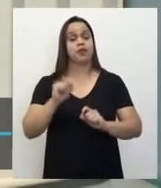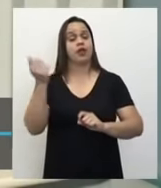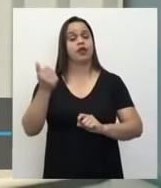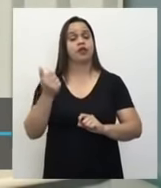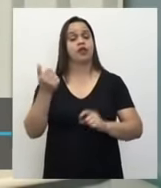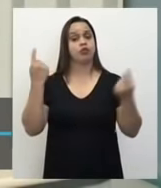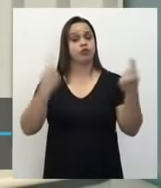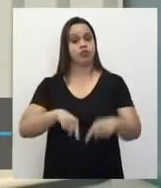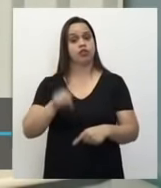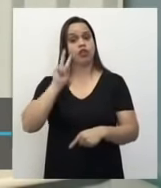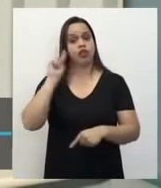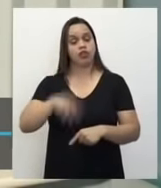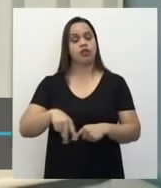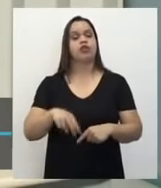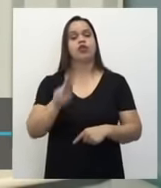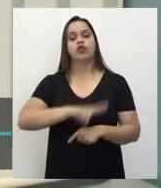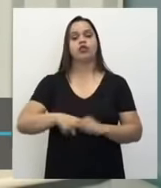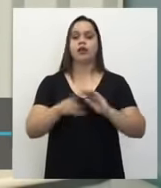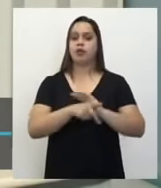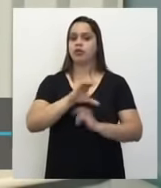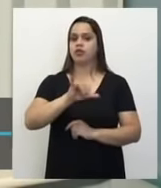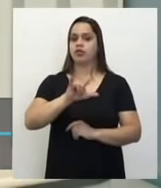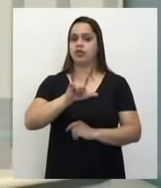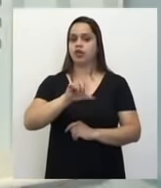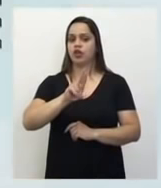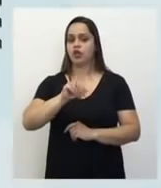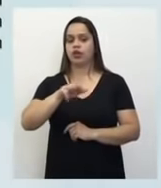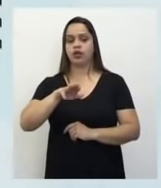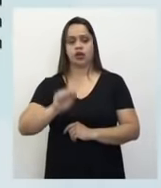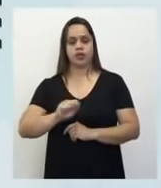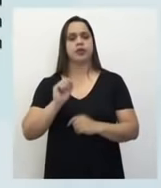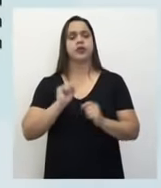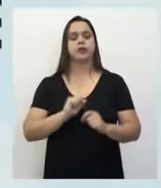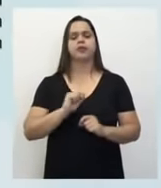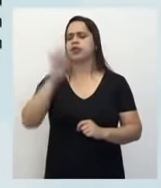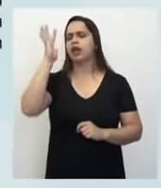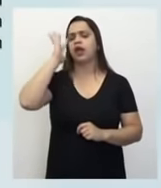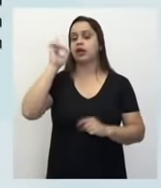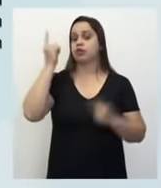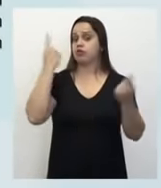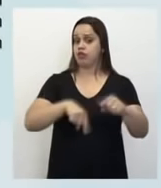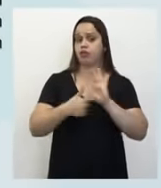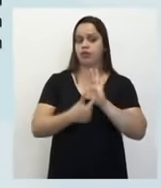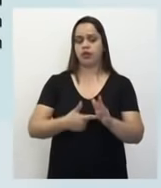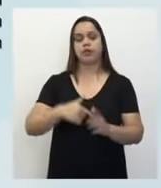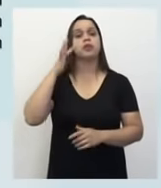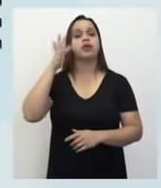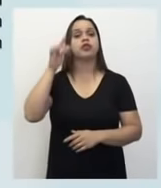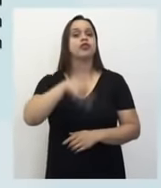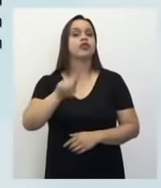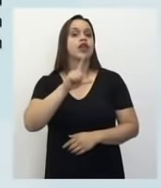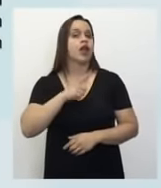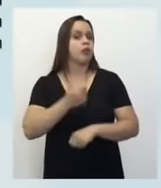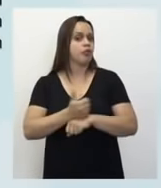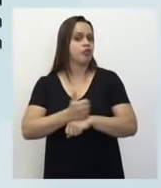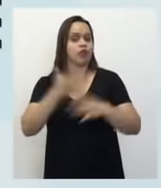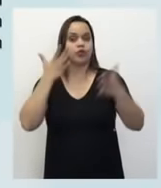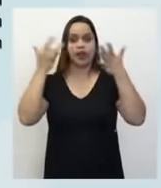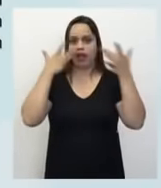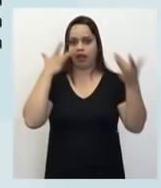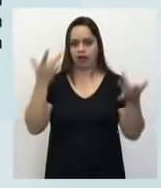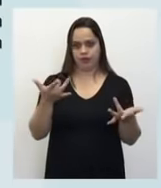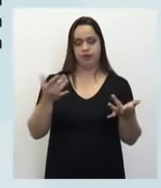usar o ciclorama da professora. O desafio é, imagine que você é um dos profissionais do teatro. Então,